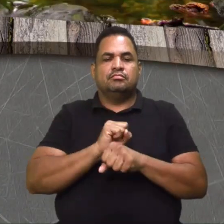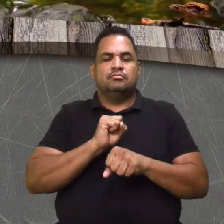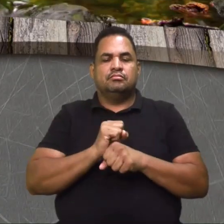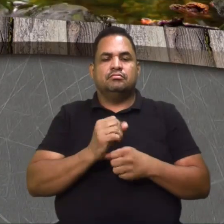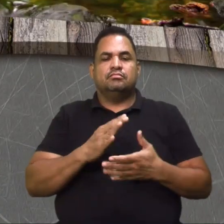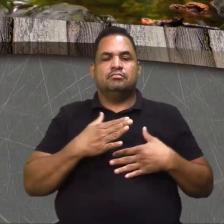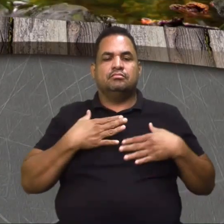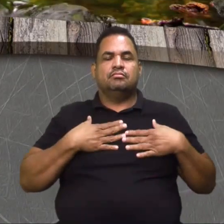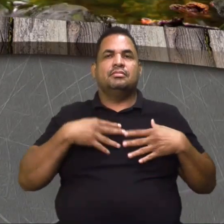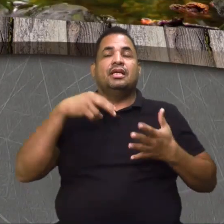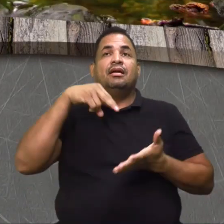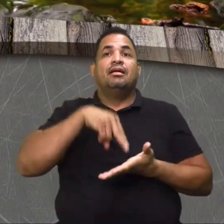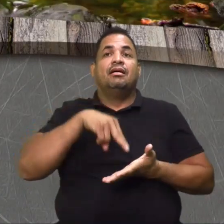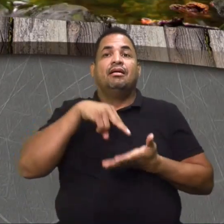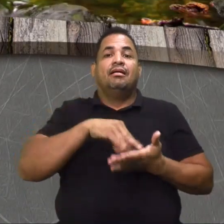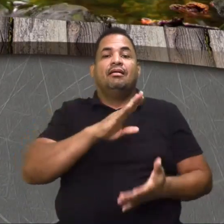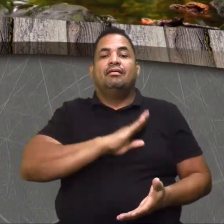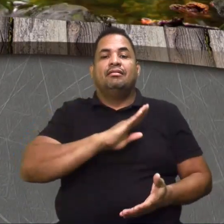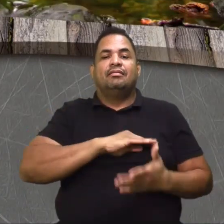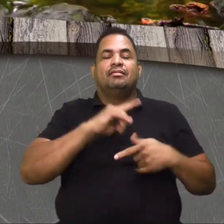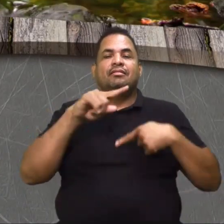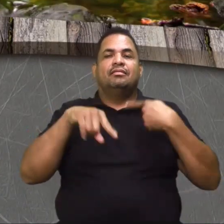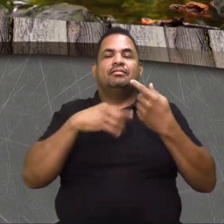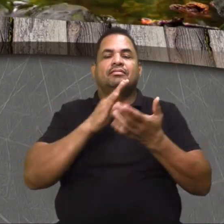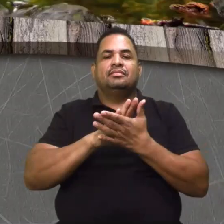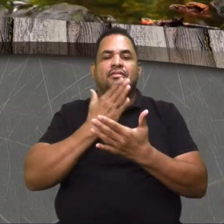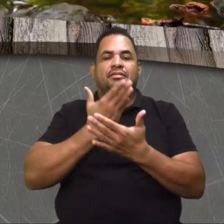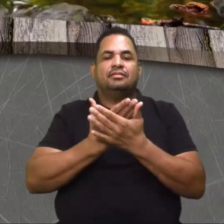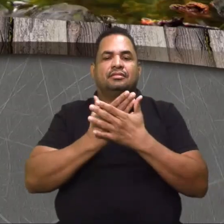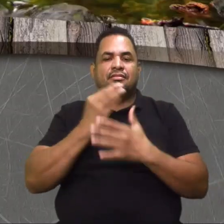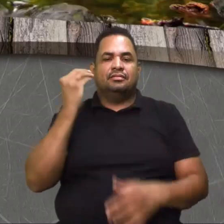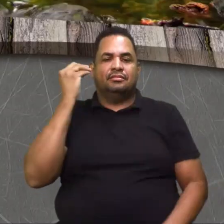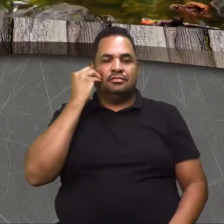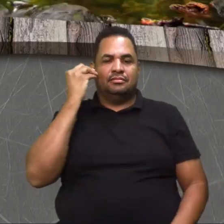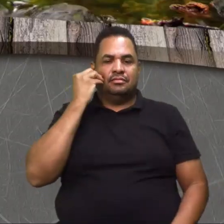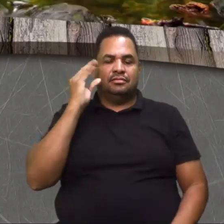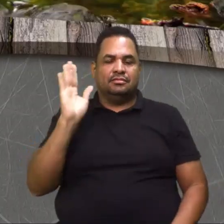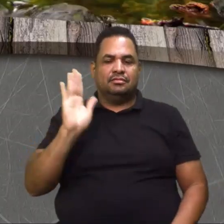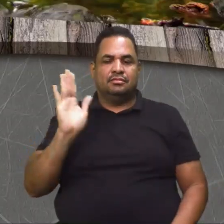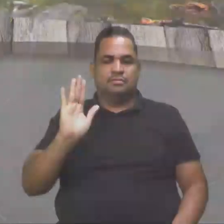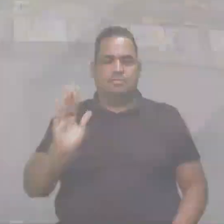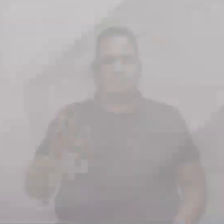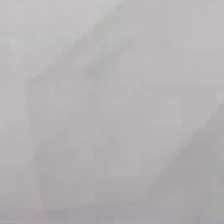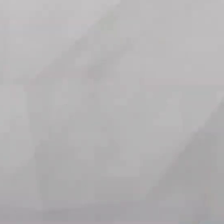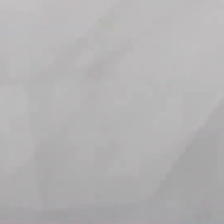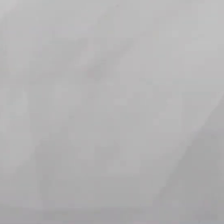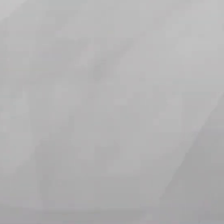muita alegria no coração para o nosso próximo encontro, tá bom? Beijo, tchau, tchau!